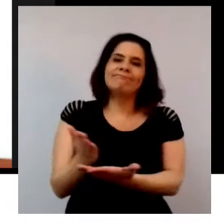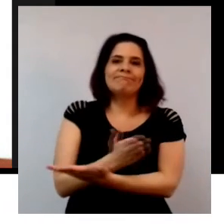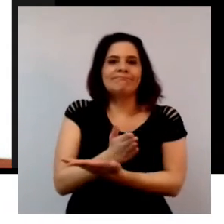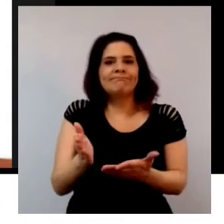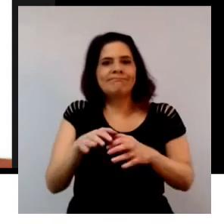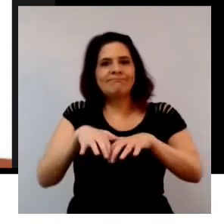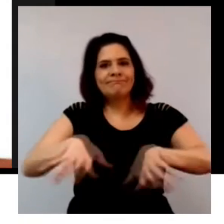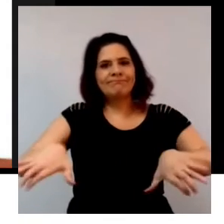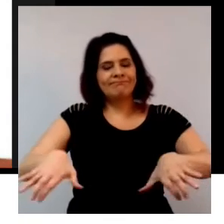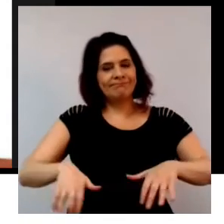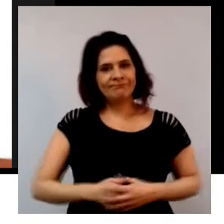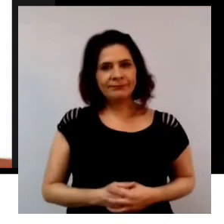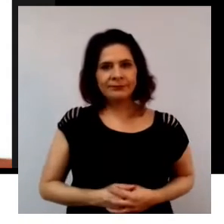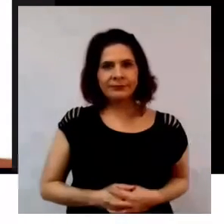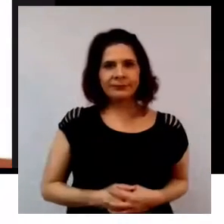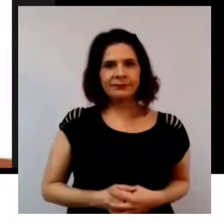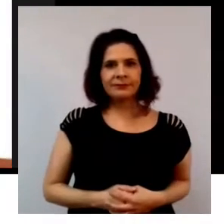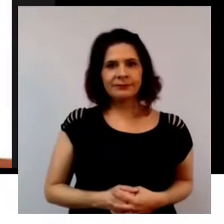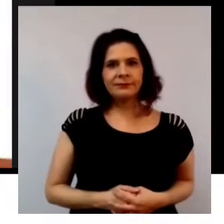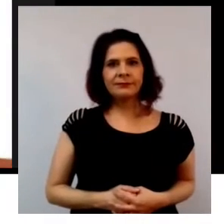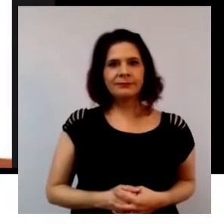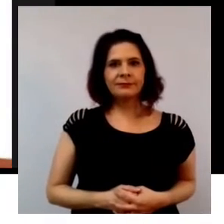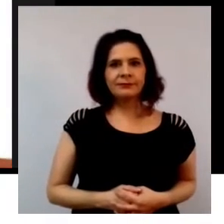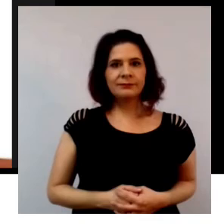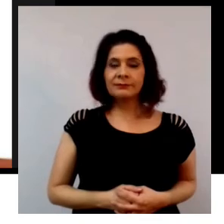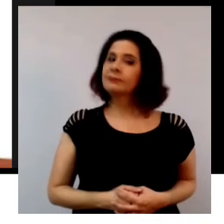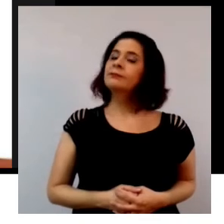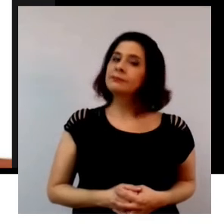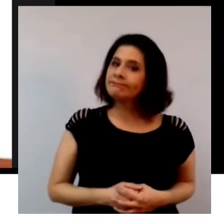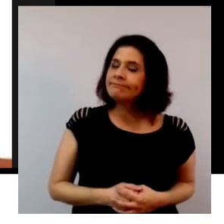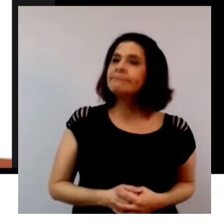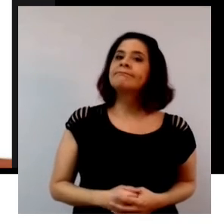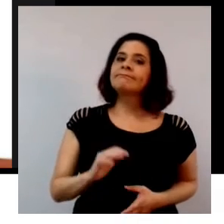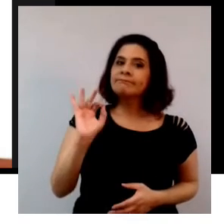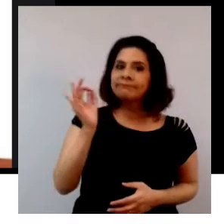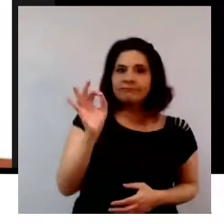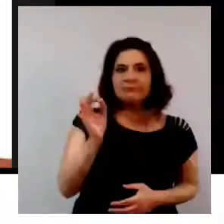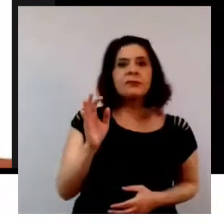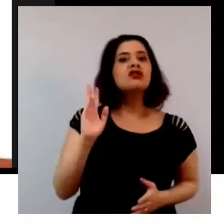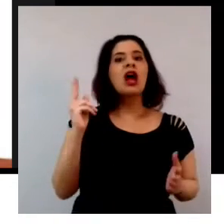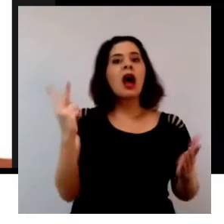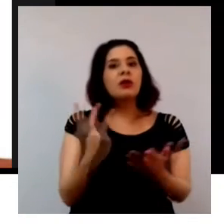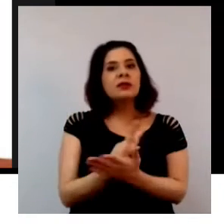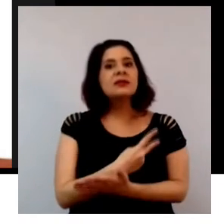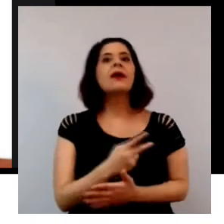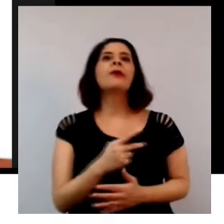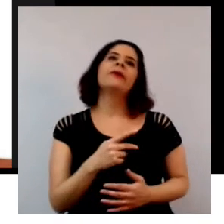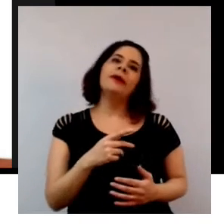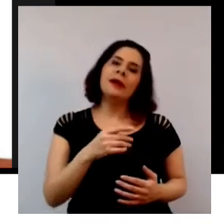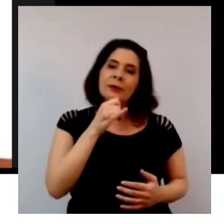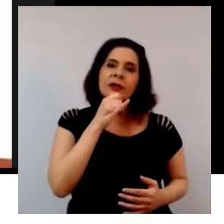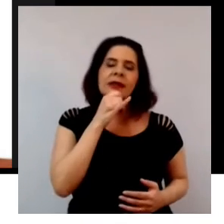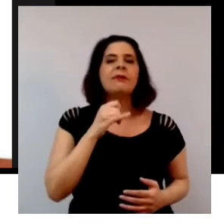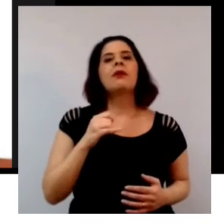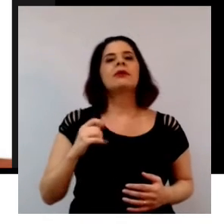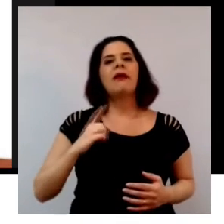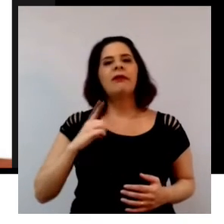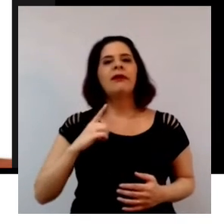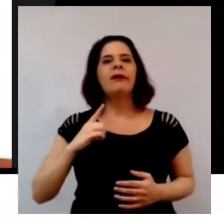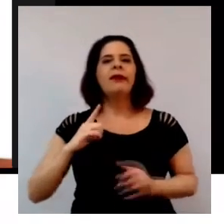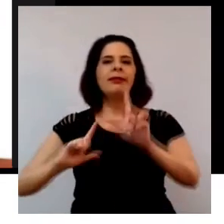que eu já vi programa dando espaço para terraplanista porque eles queriam ouvir o outro lado, né?